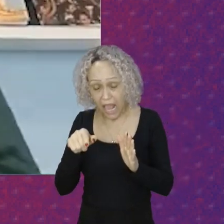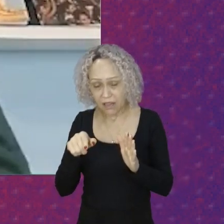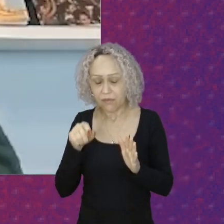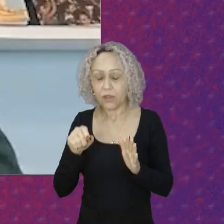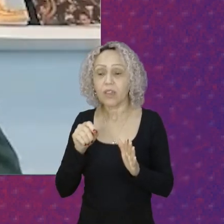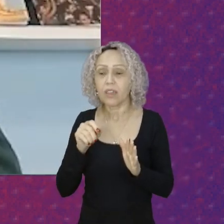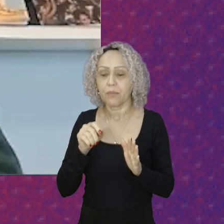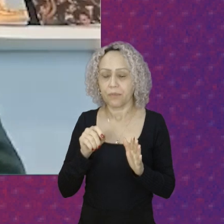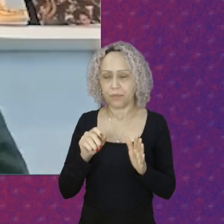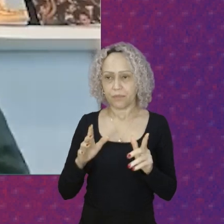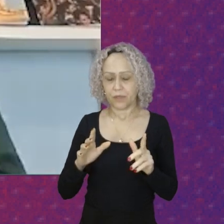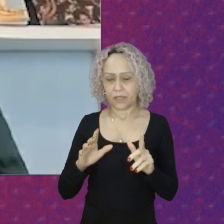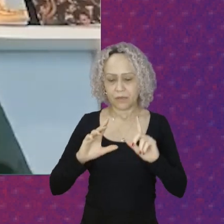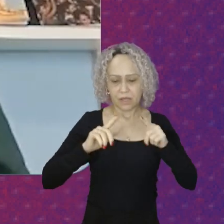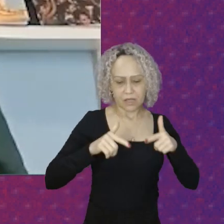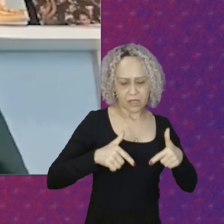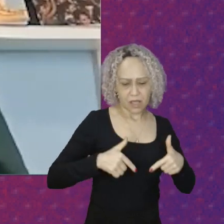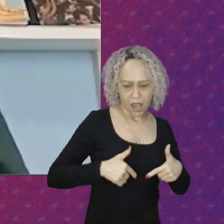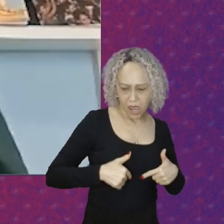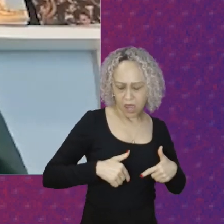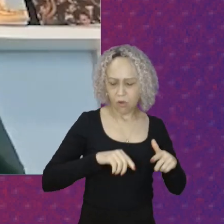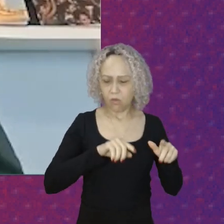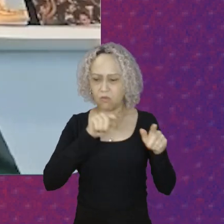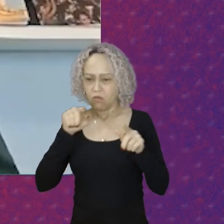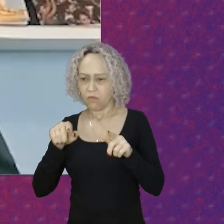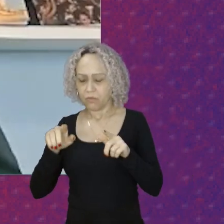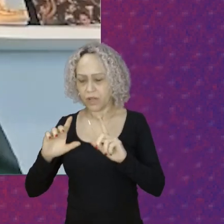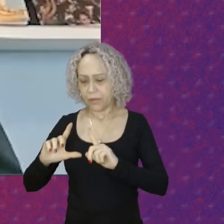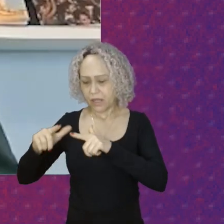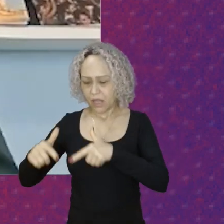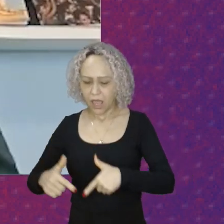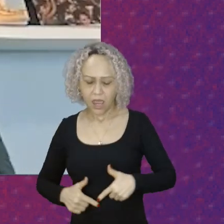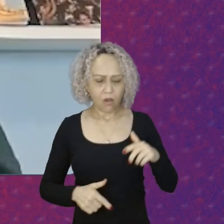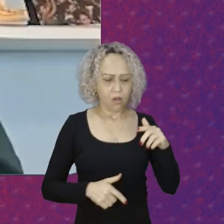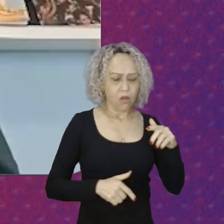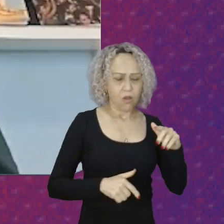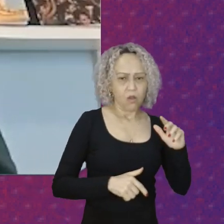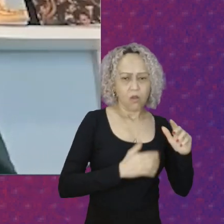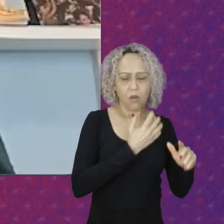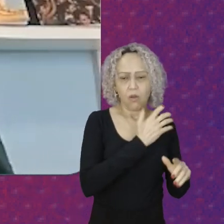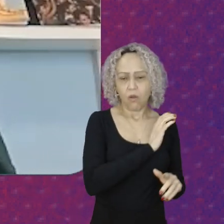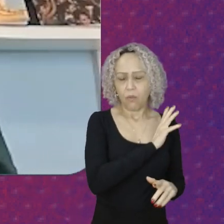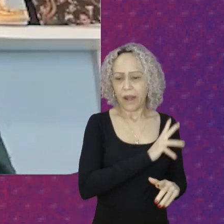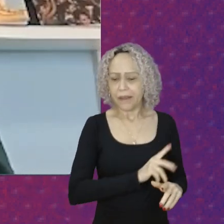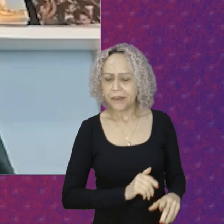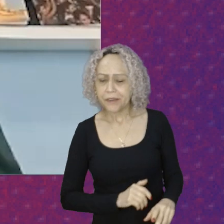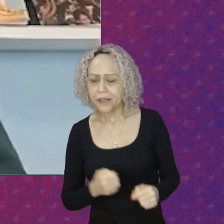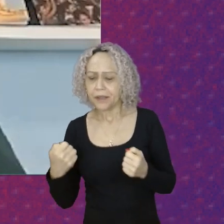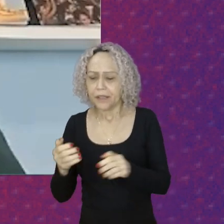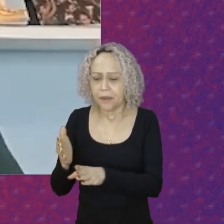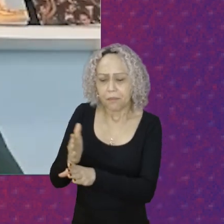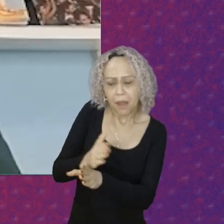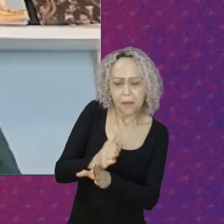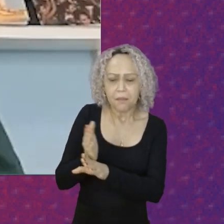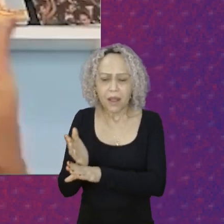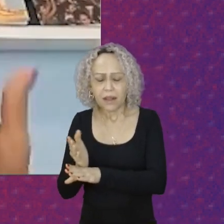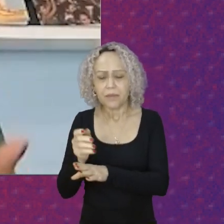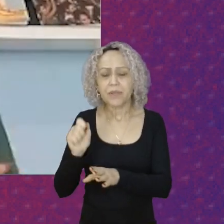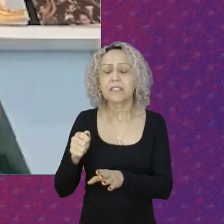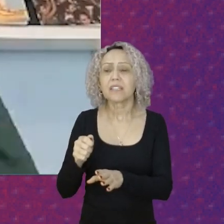divergir, a gente não precisa concordar em tudo com os outros, mas a gente tem que fazer isso de uma forma